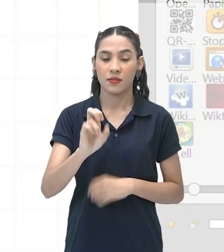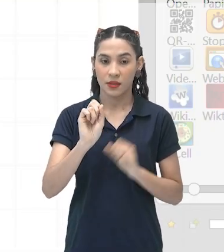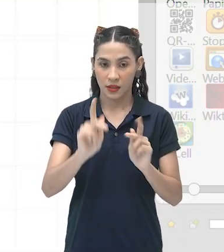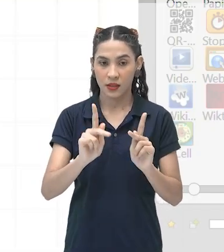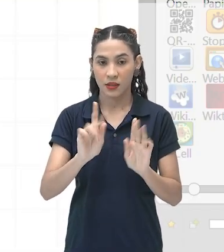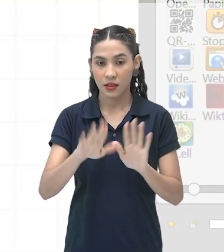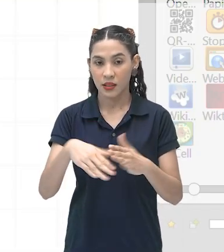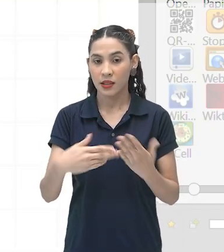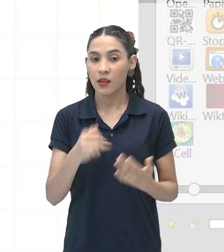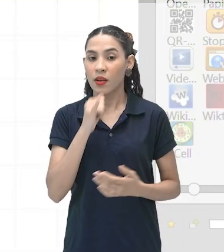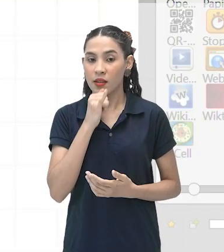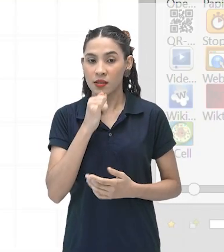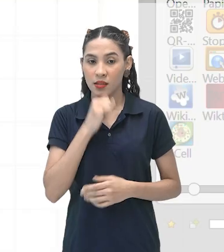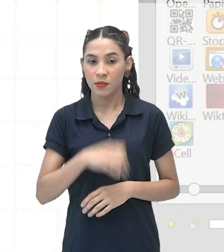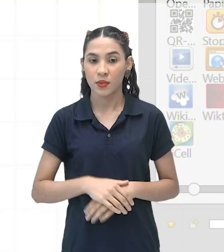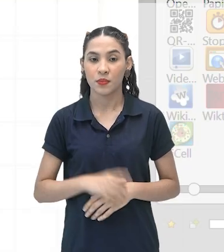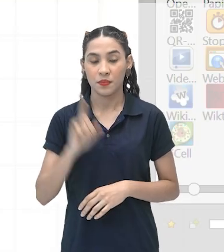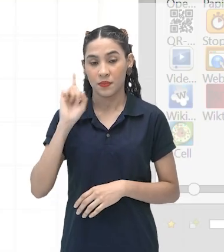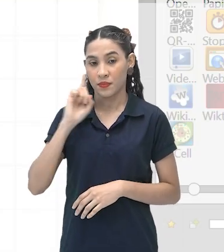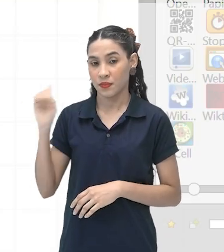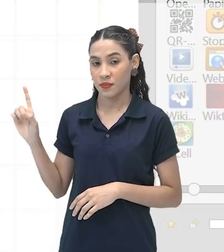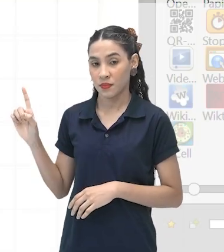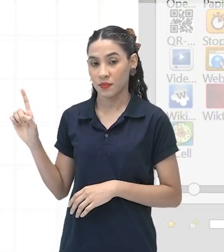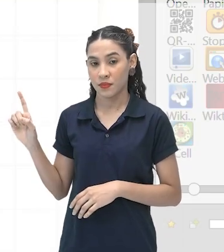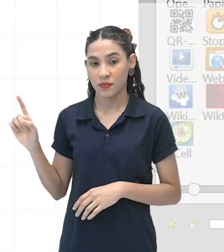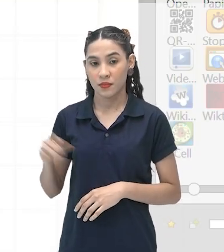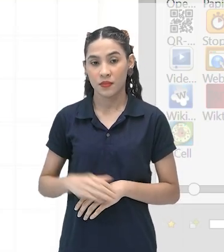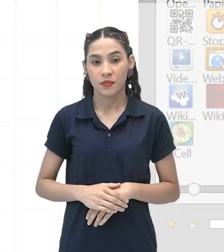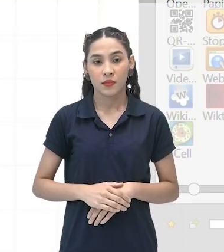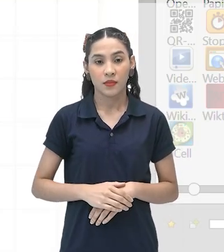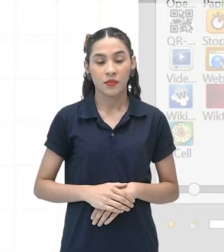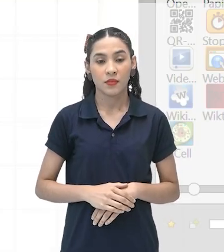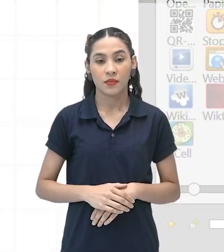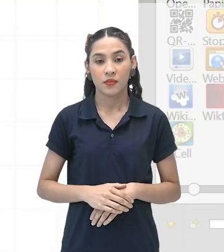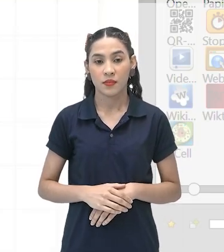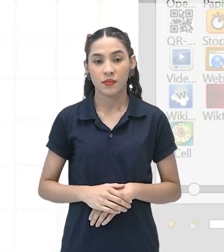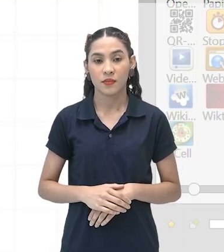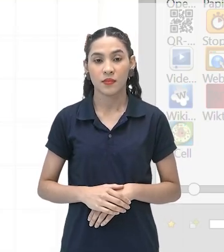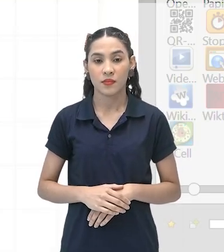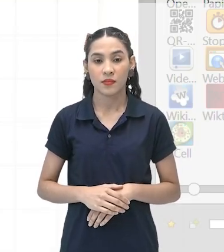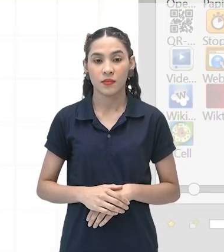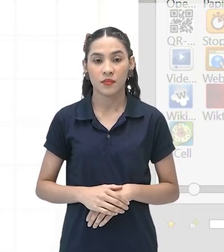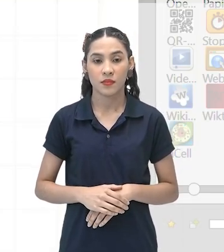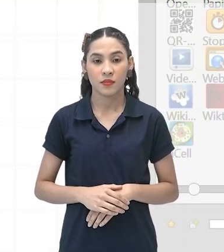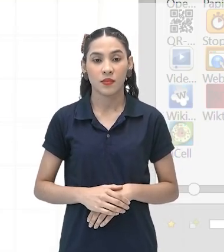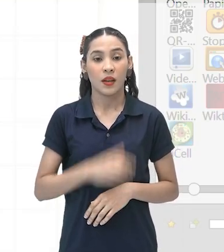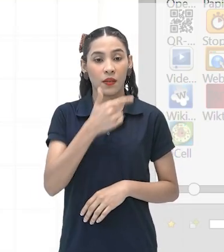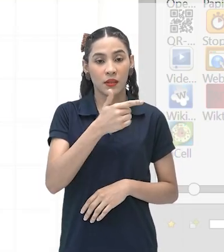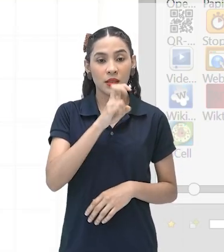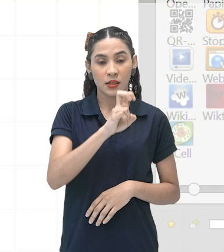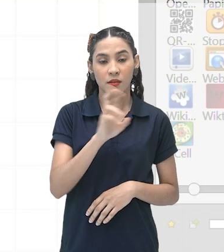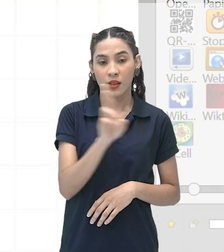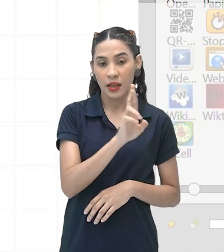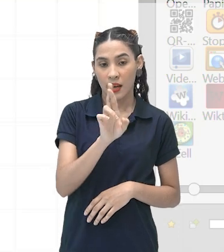0,15, certo? Então, eu vou pegar o valor de R$ 25